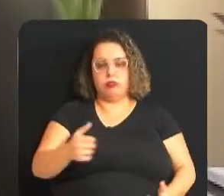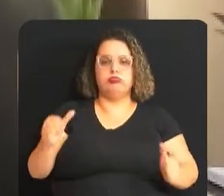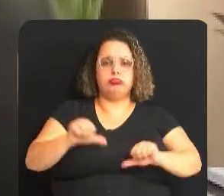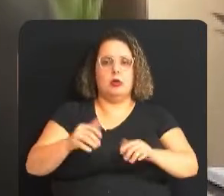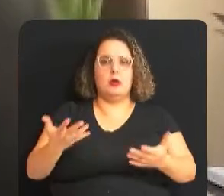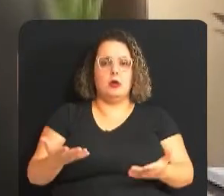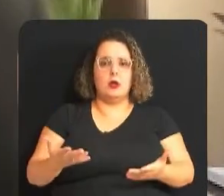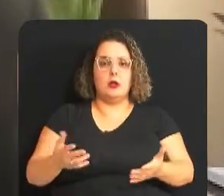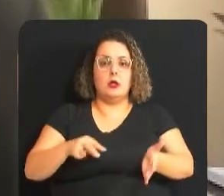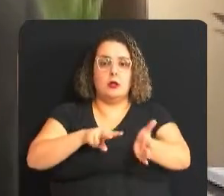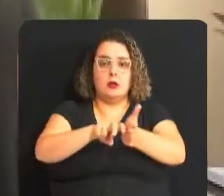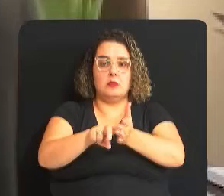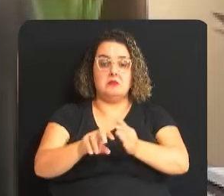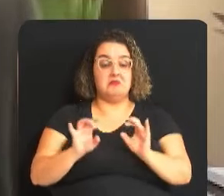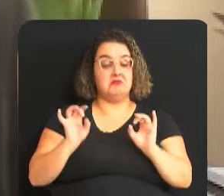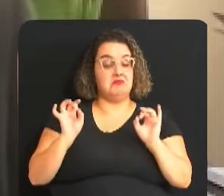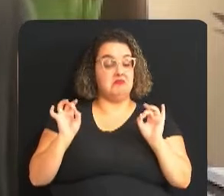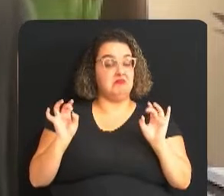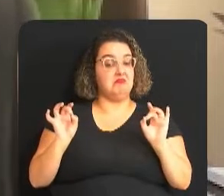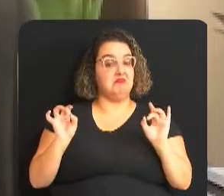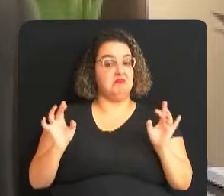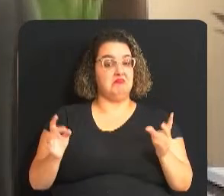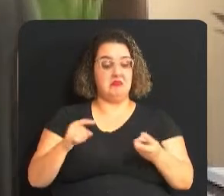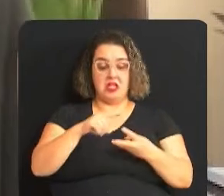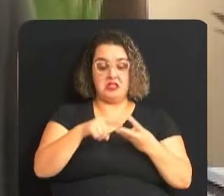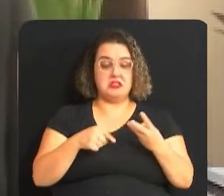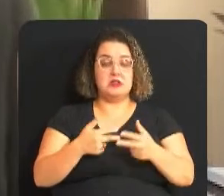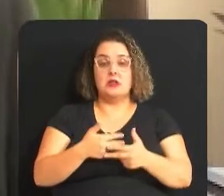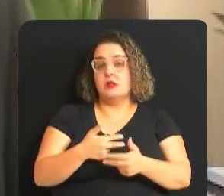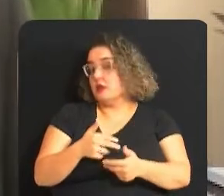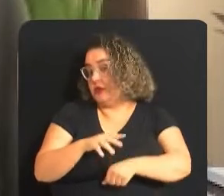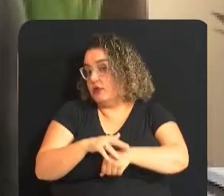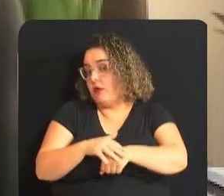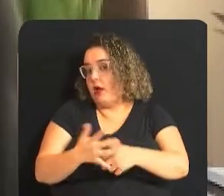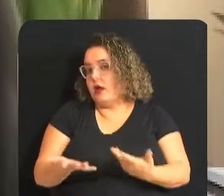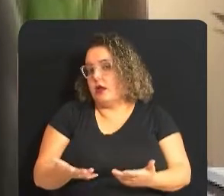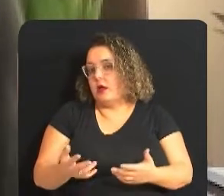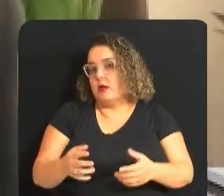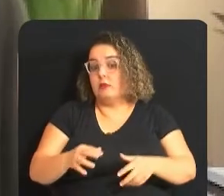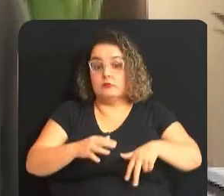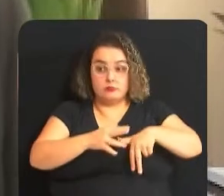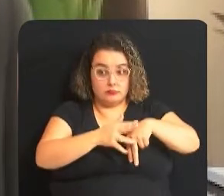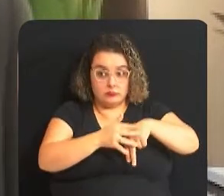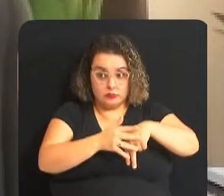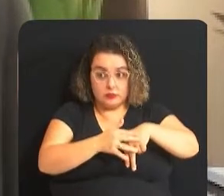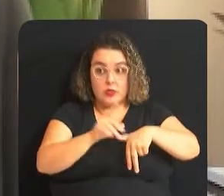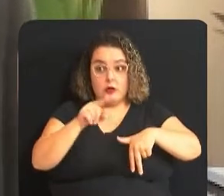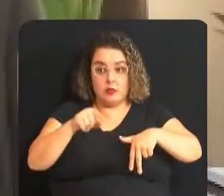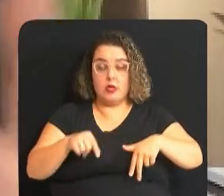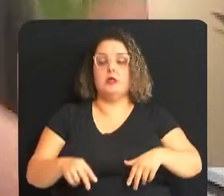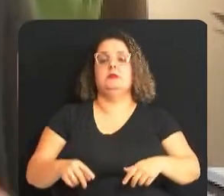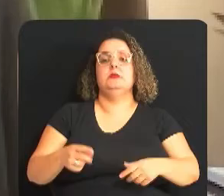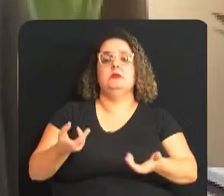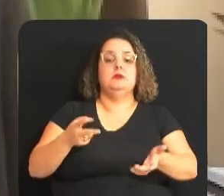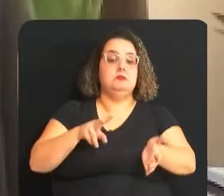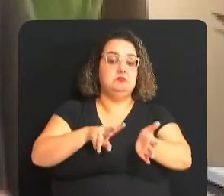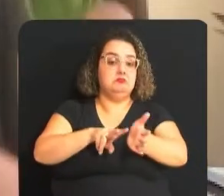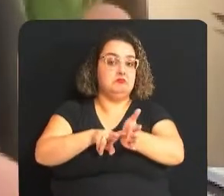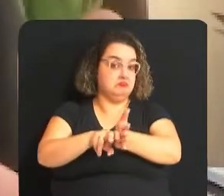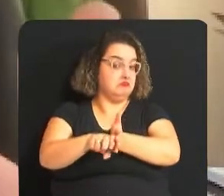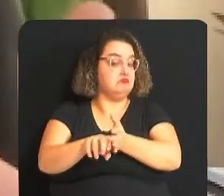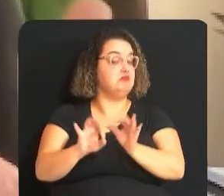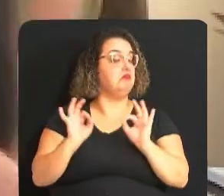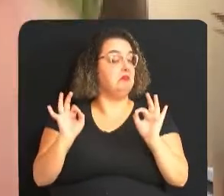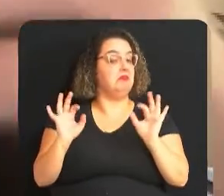dá um diagnóstico chique numa dessas 3 doenças. E muitos pacientes que eu atendi com esses diagnósticos chiques